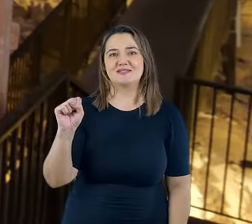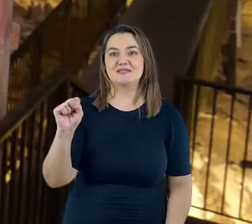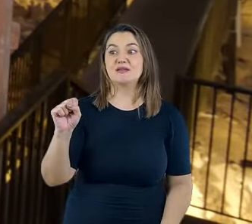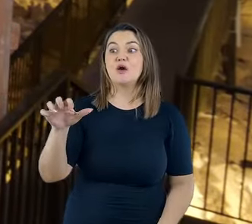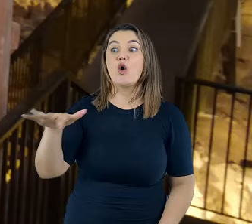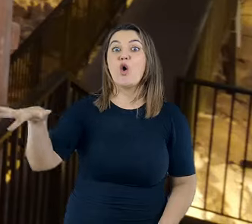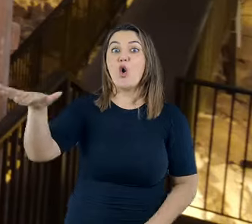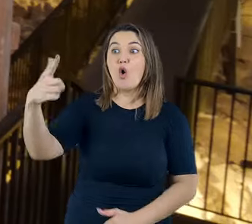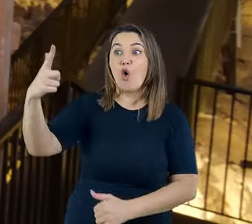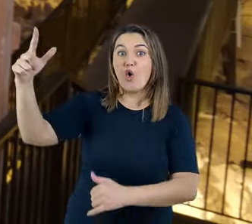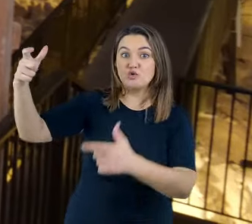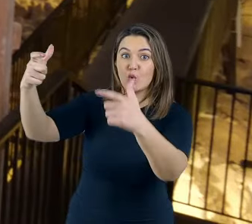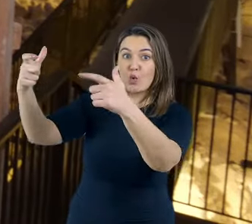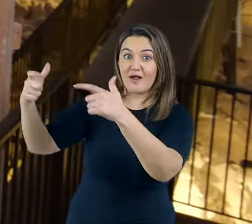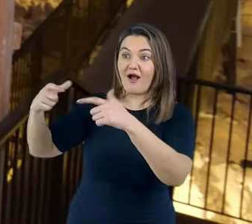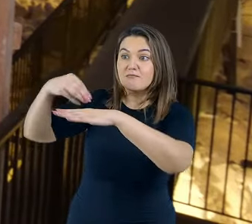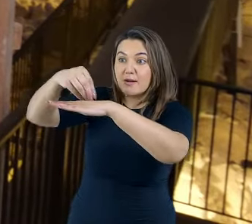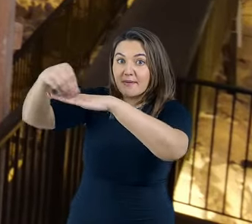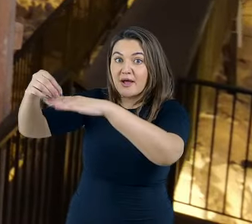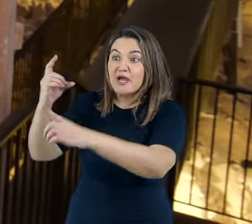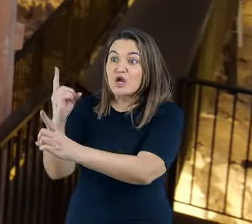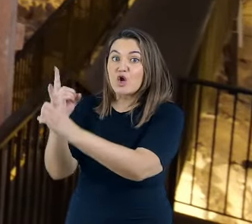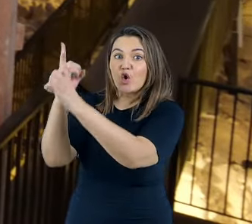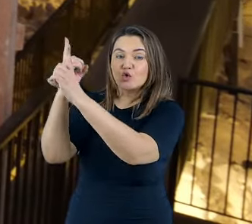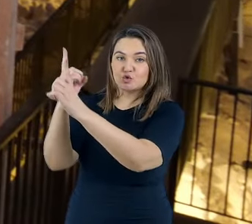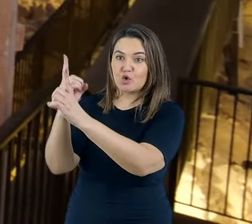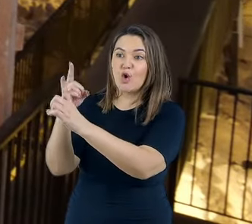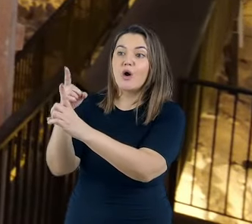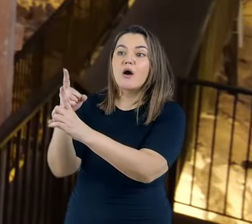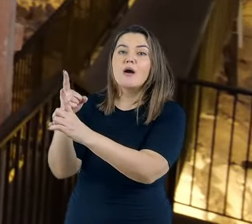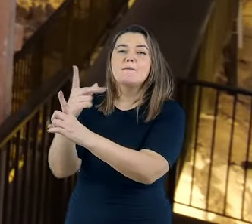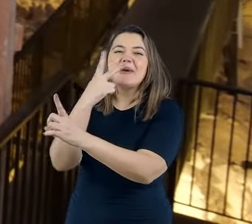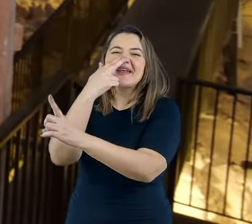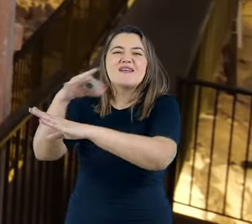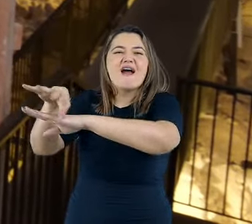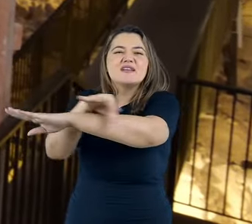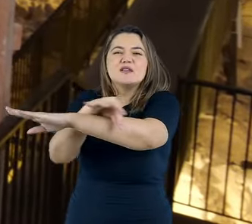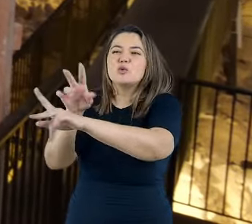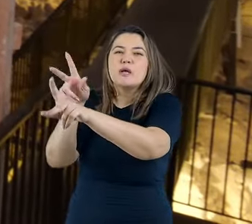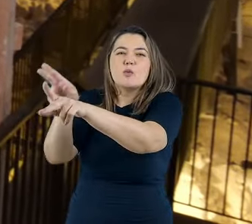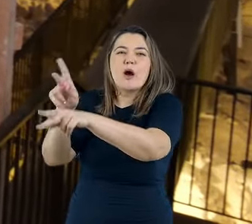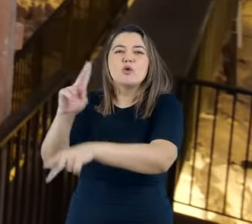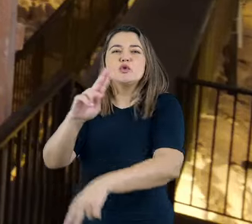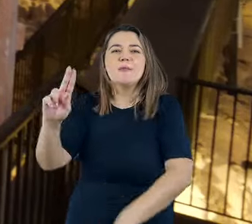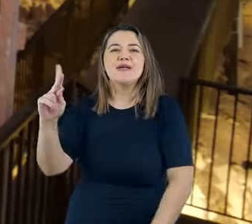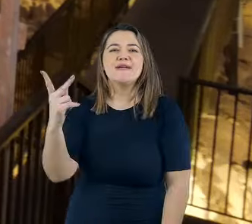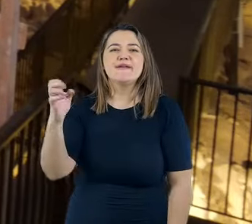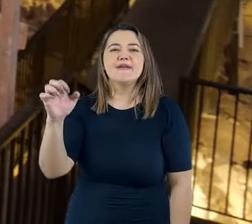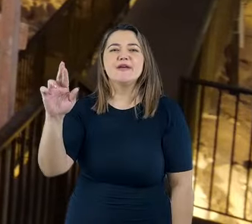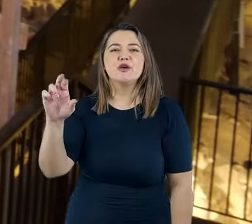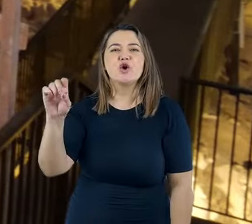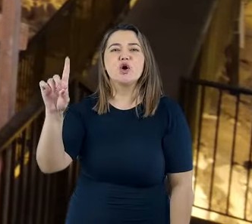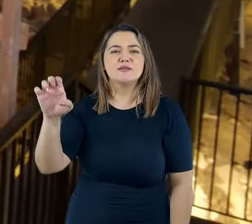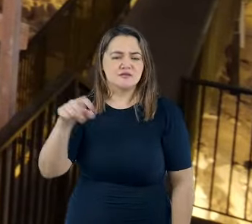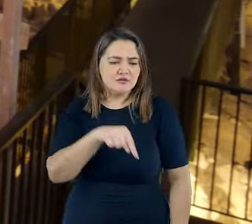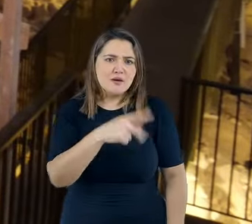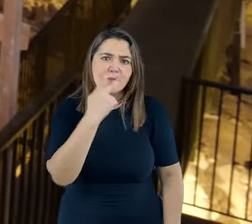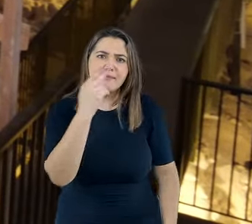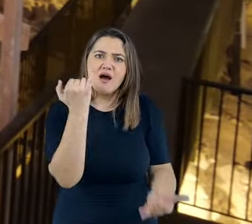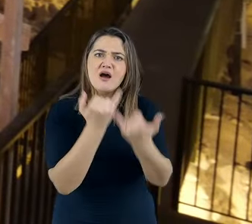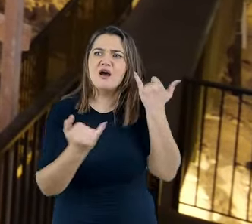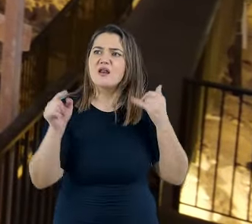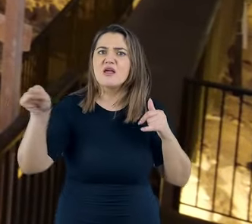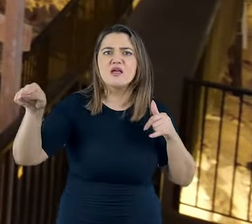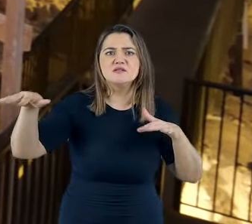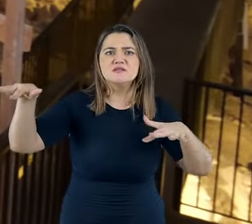de Jerusalém. Então, mesmo que seja errado chamar aqui de Torre de Davi, um nome que ficou apenas pela tradição, é